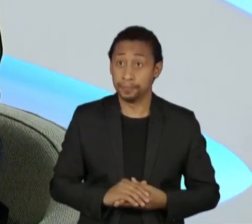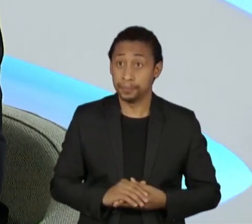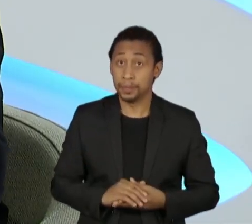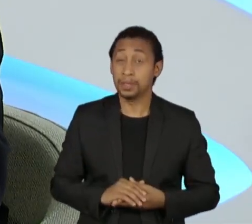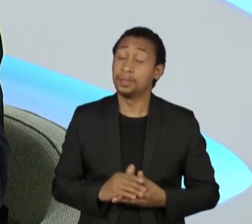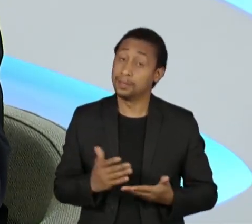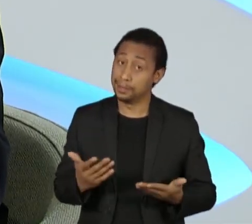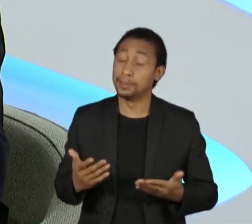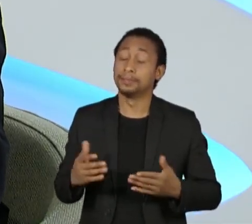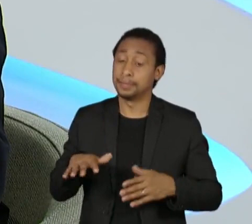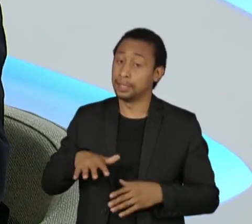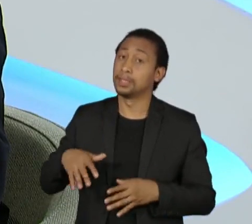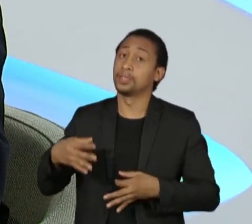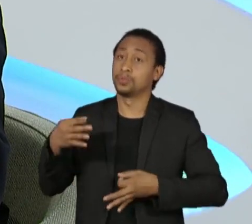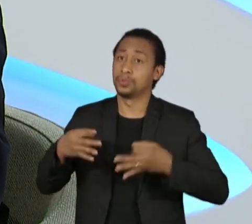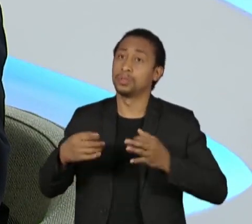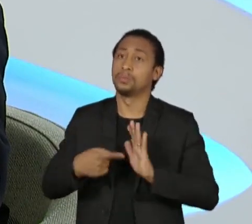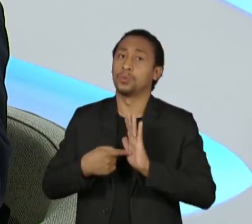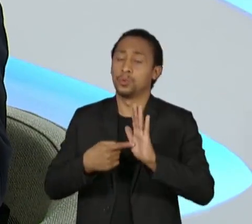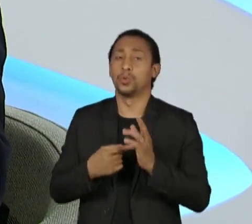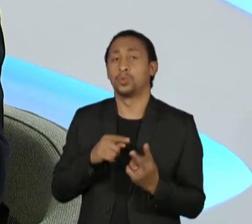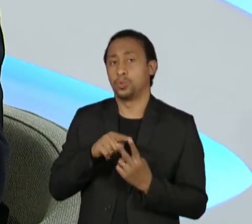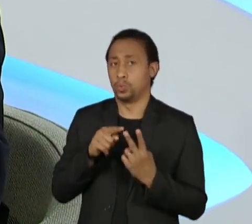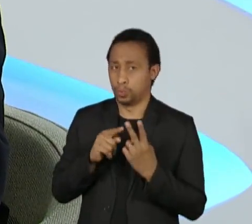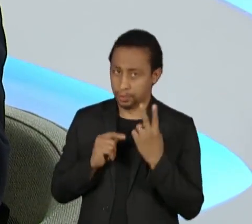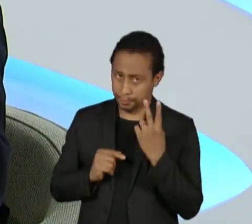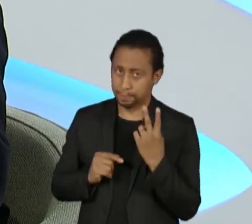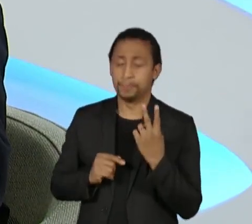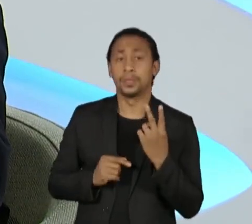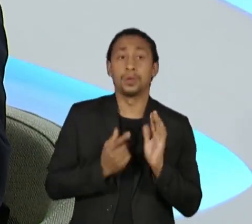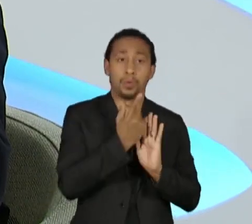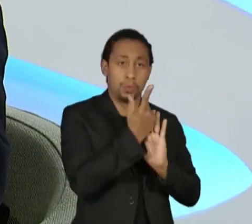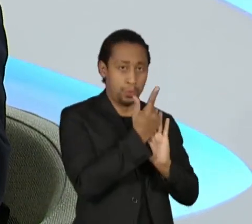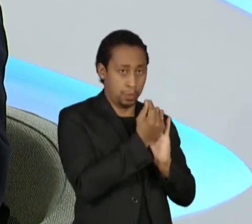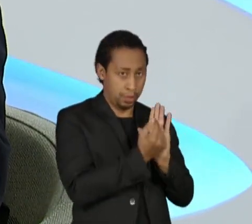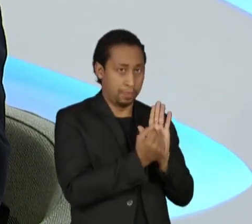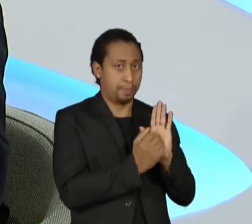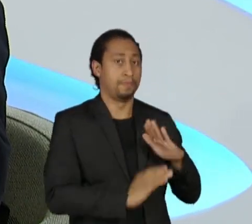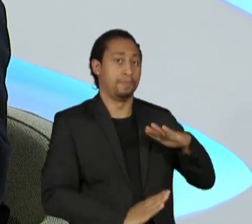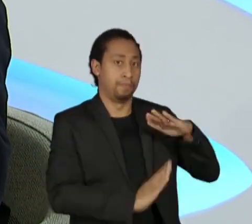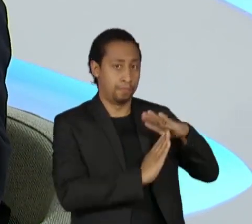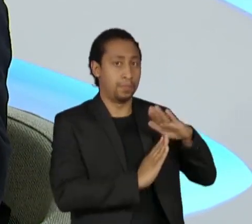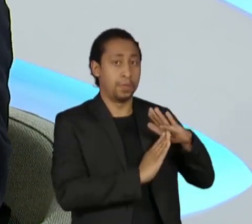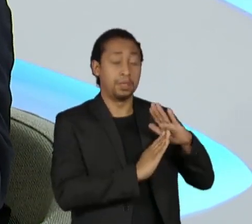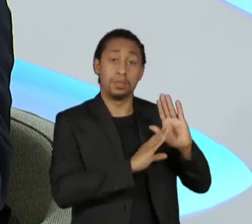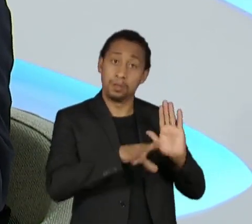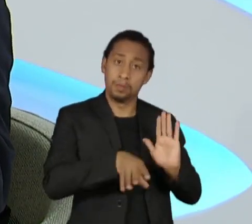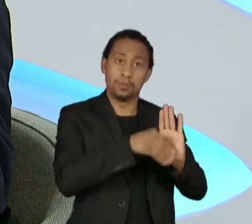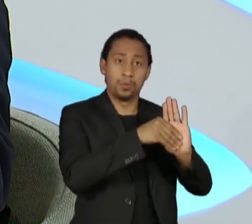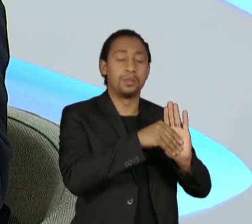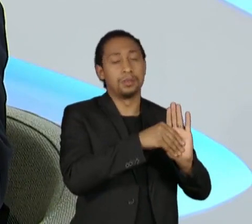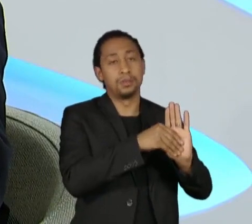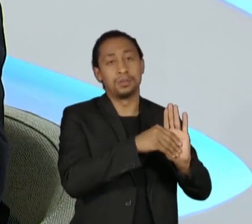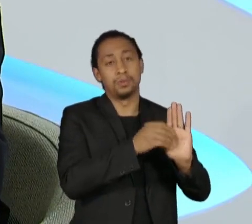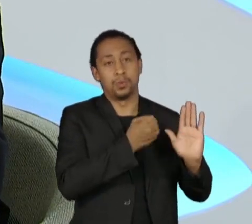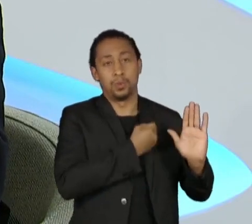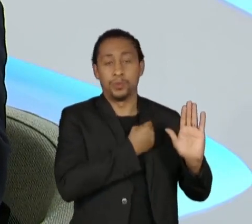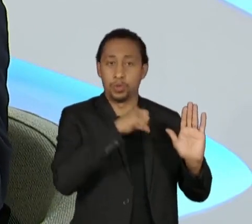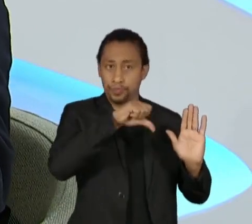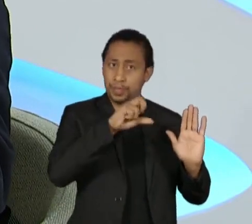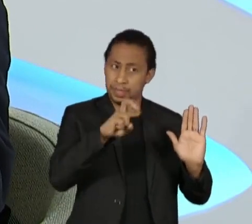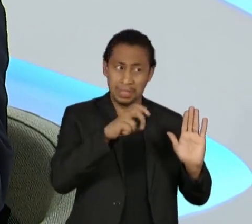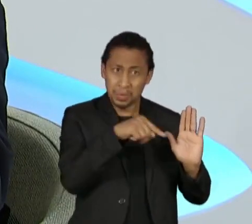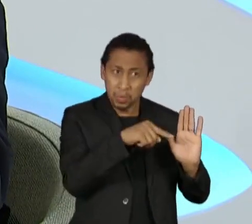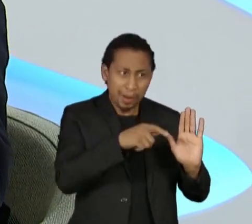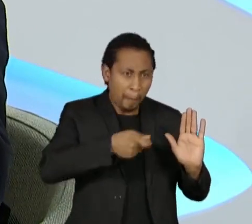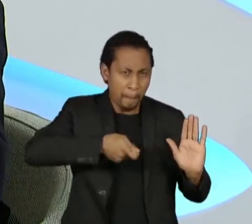dois acertos, uma vez que o teto previsto na emenda 95 não pode ser absoluto. Vimos isso em